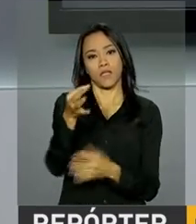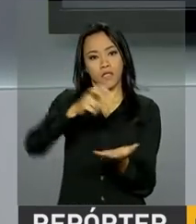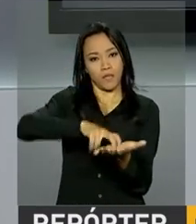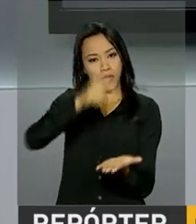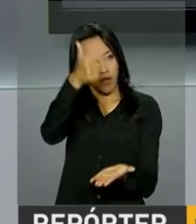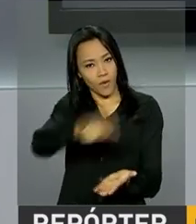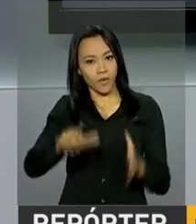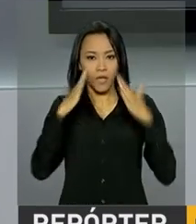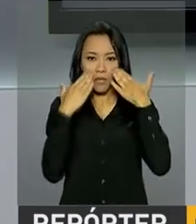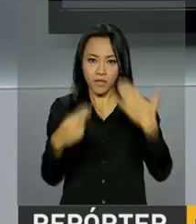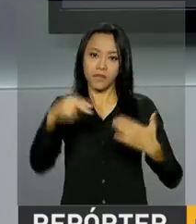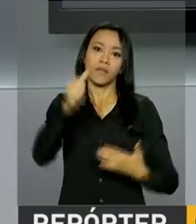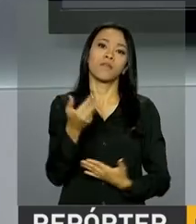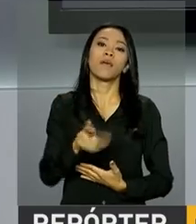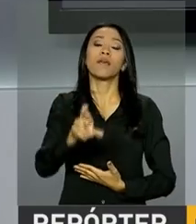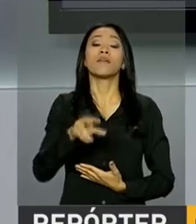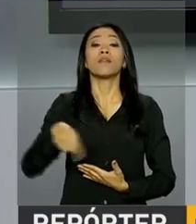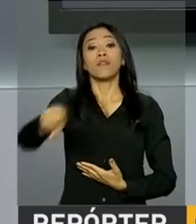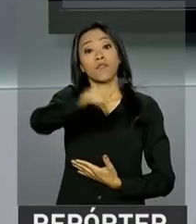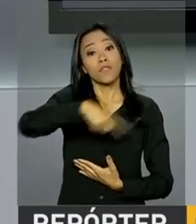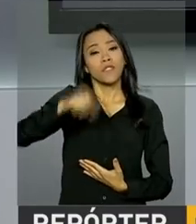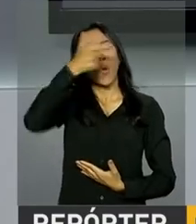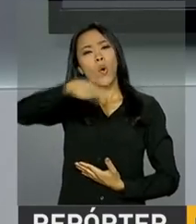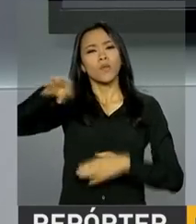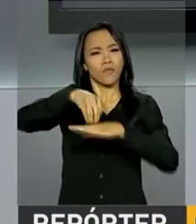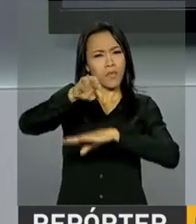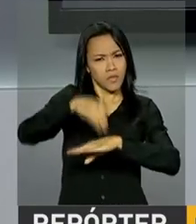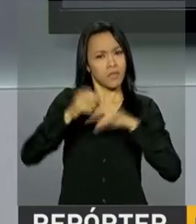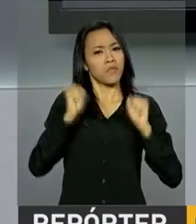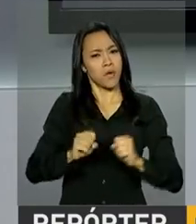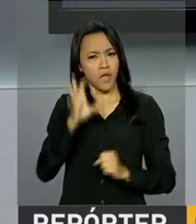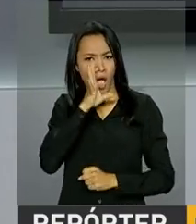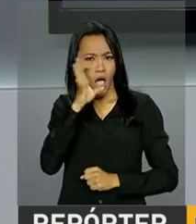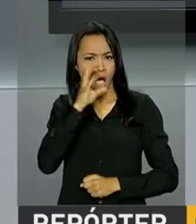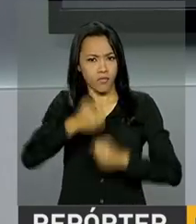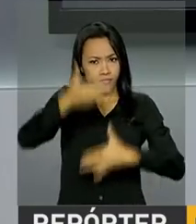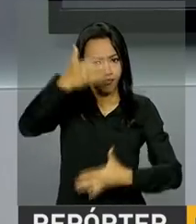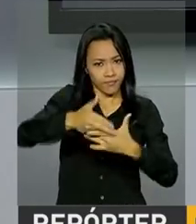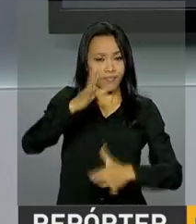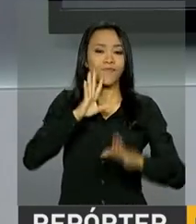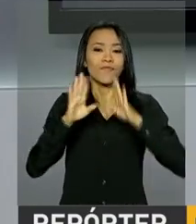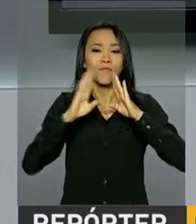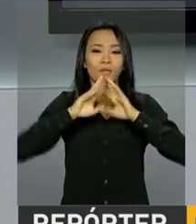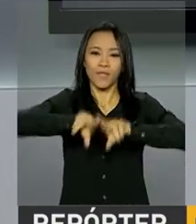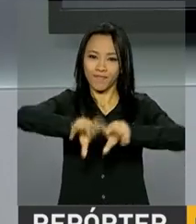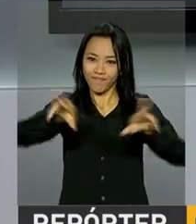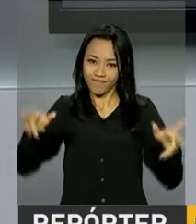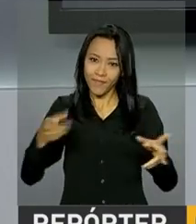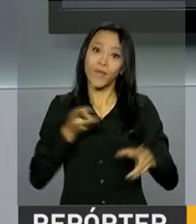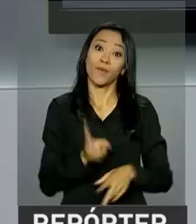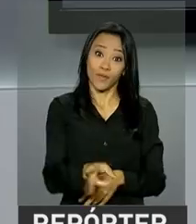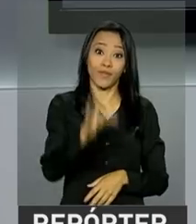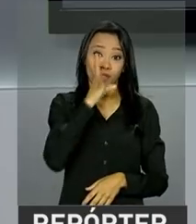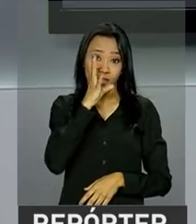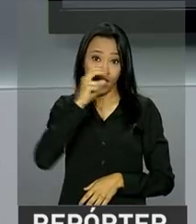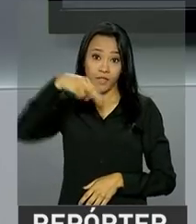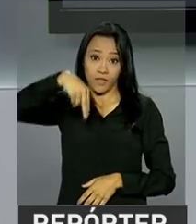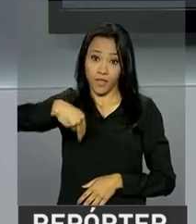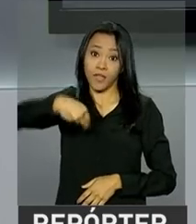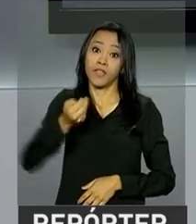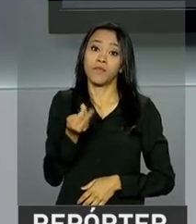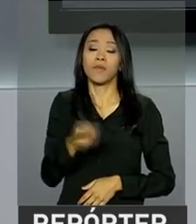a próxima edição do repórter nbr outras notícias você acompanha também pelas nossas redes sociais continua com a gente